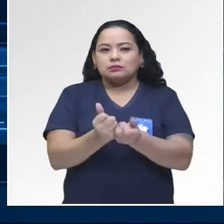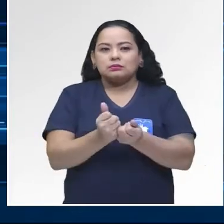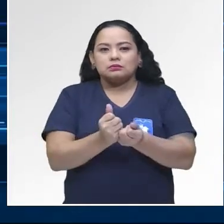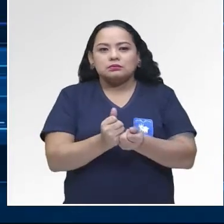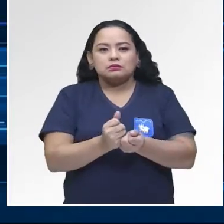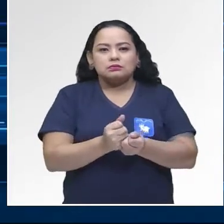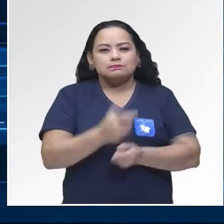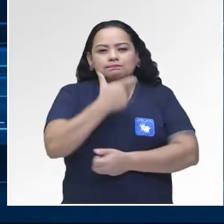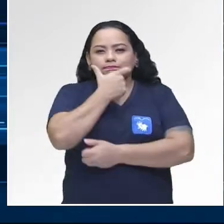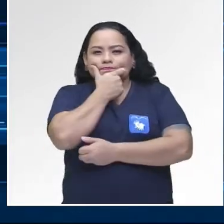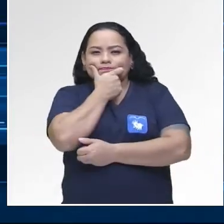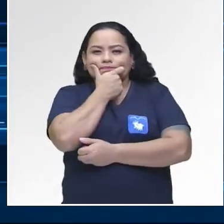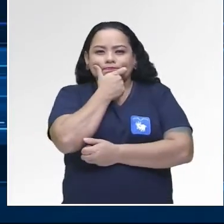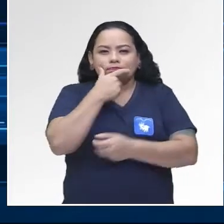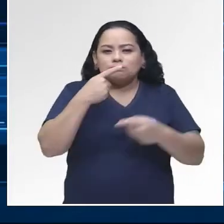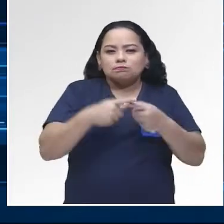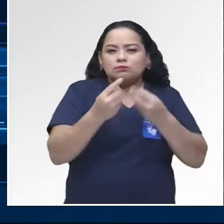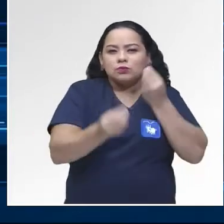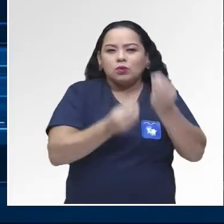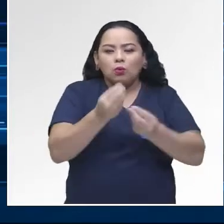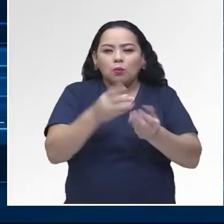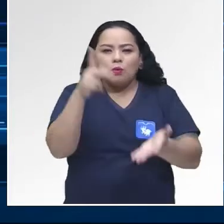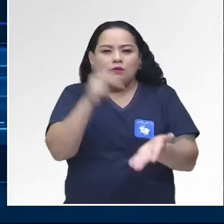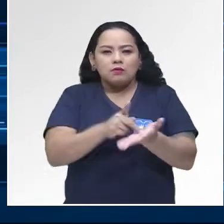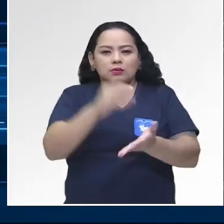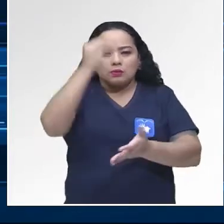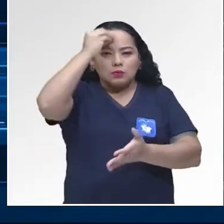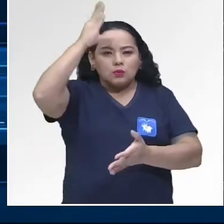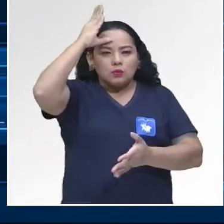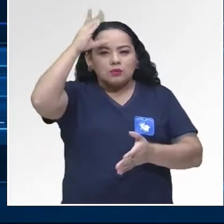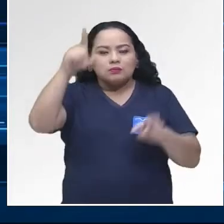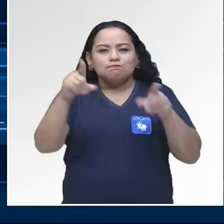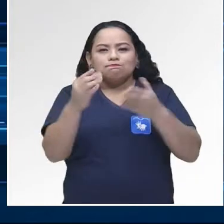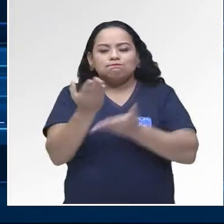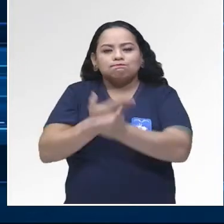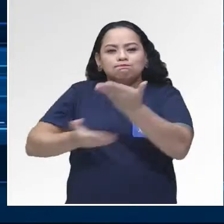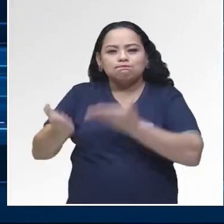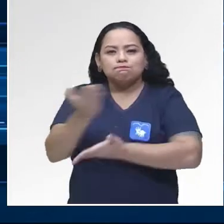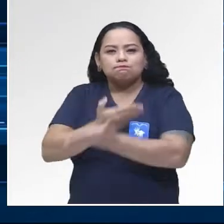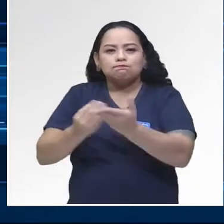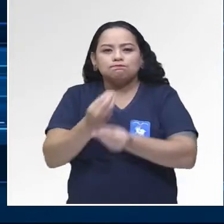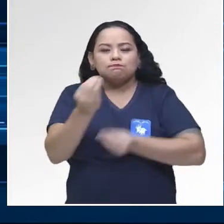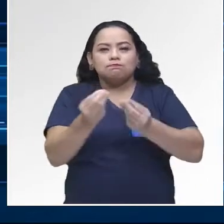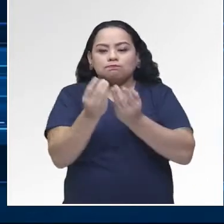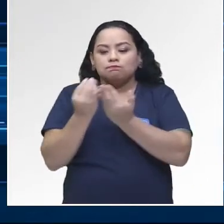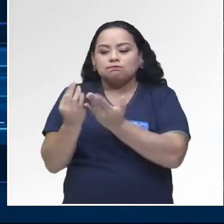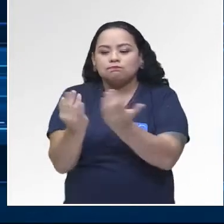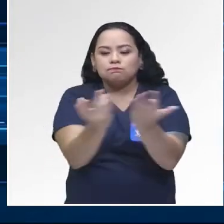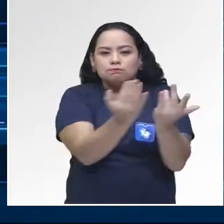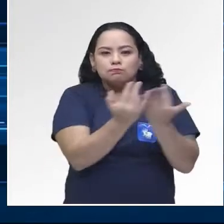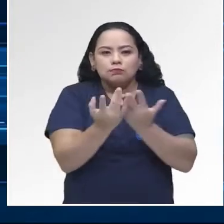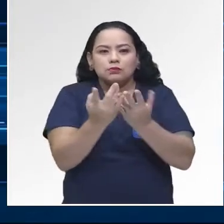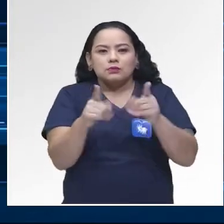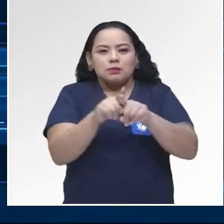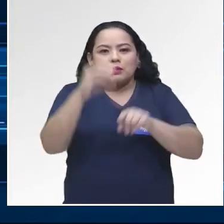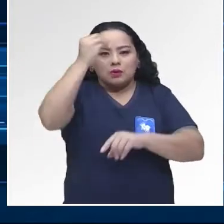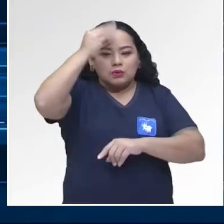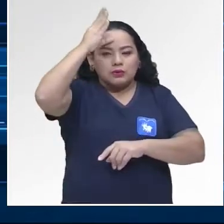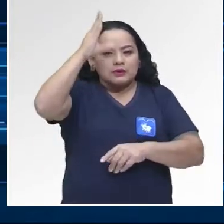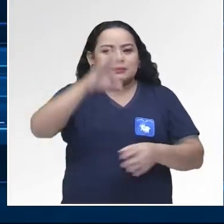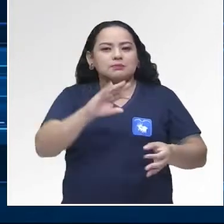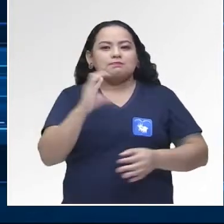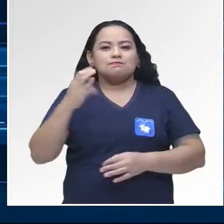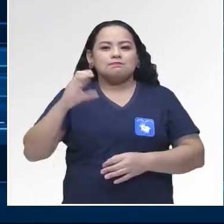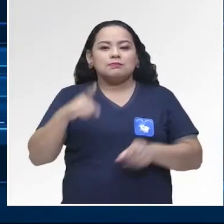Habilidade: examinar as noções de verdade e conhecimento e relacioná-las com o senso comum, conhecimento